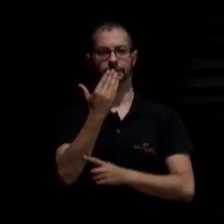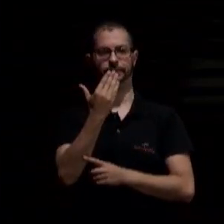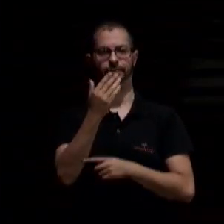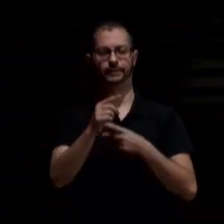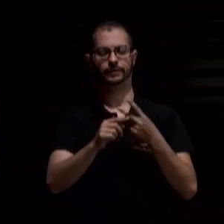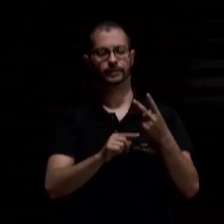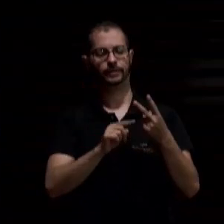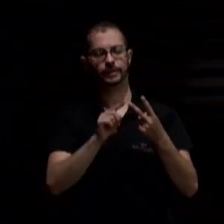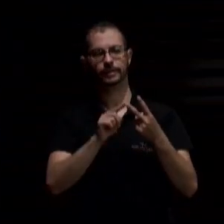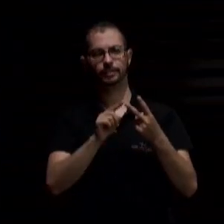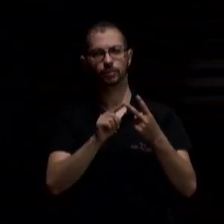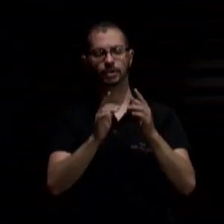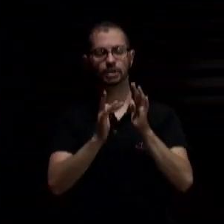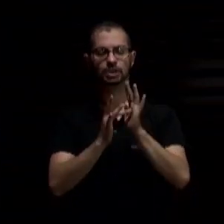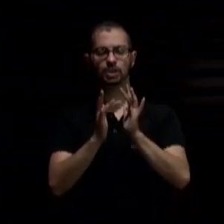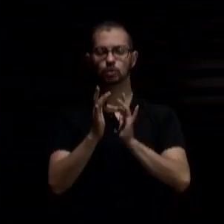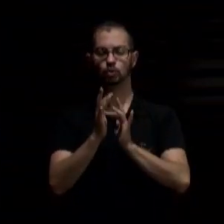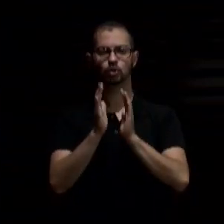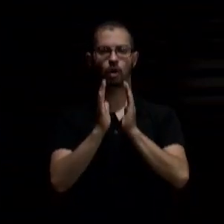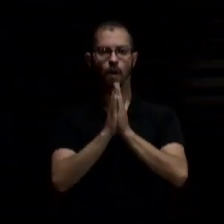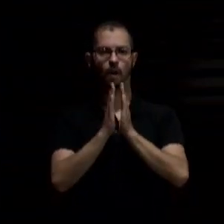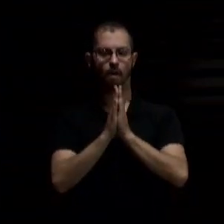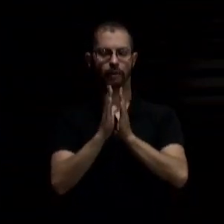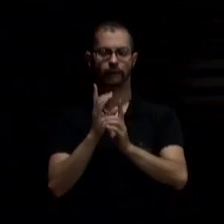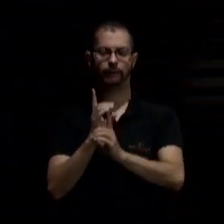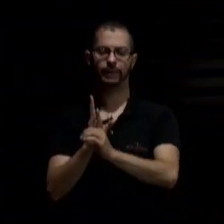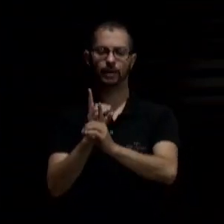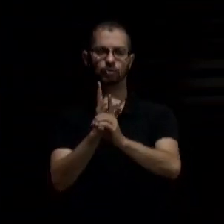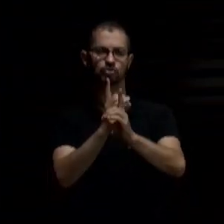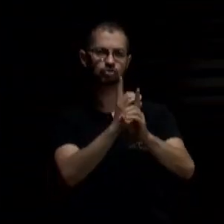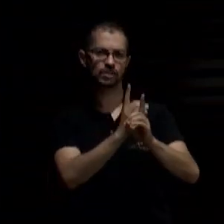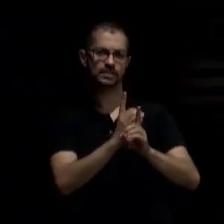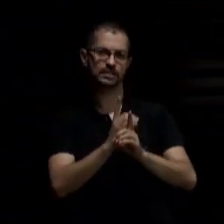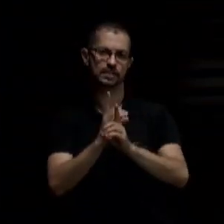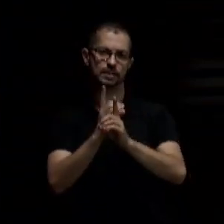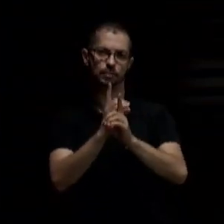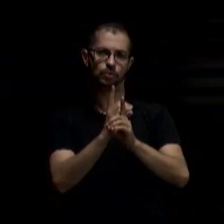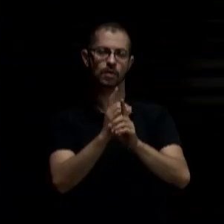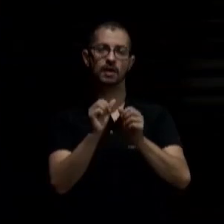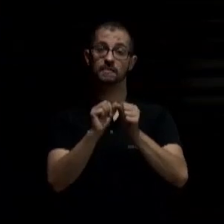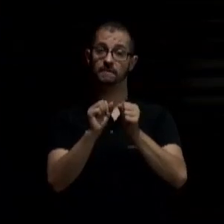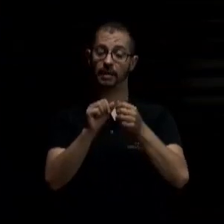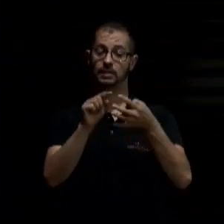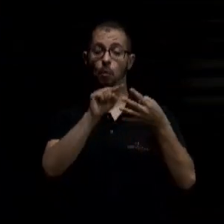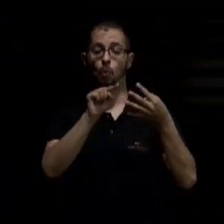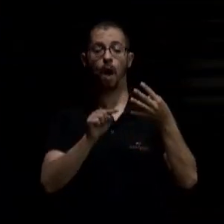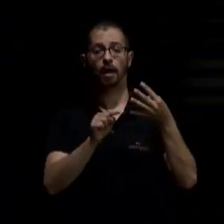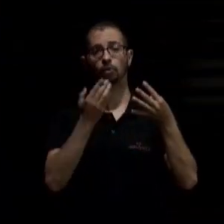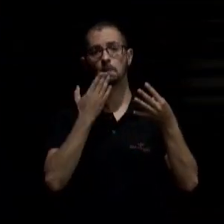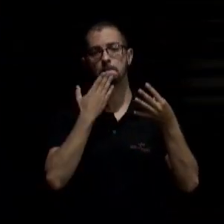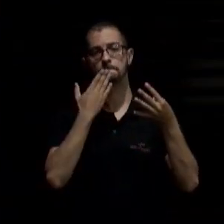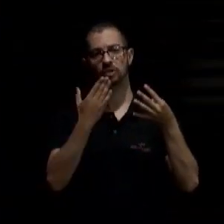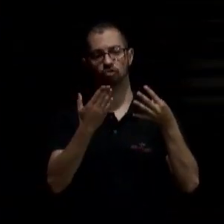Depois ele ora pelos discípulos contemporâneos dele, e ele faz 4 pedidos.